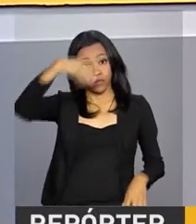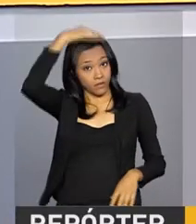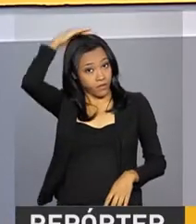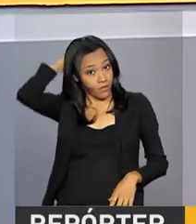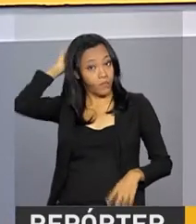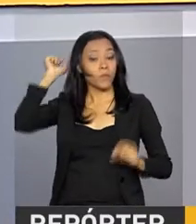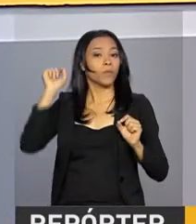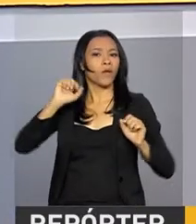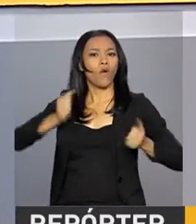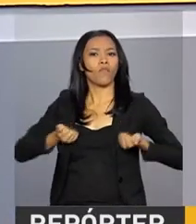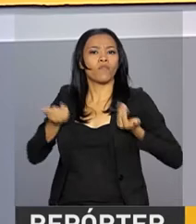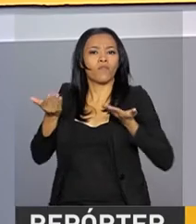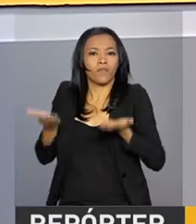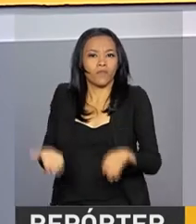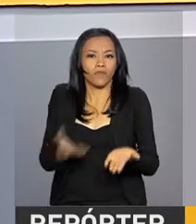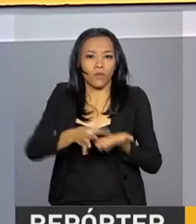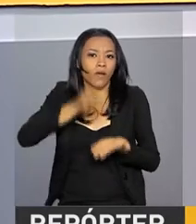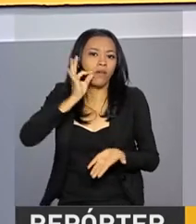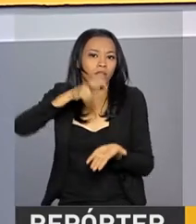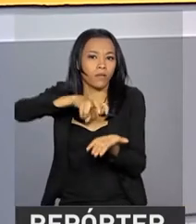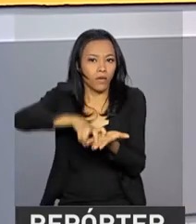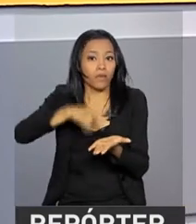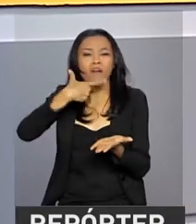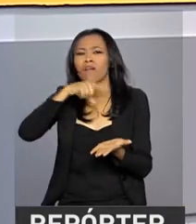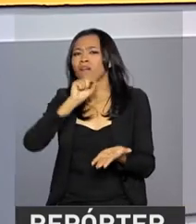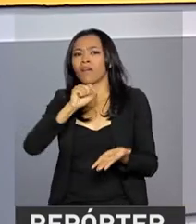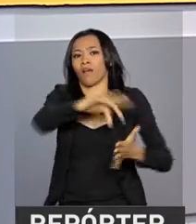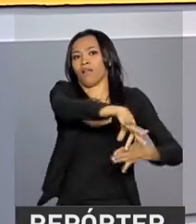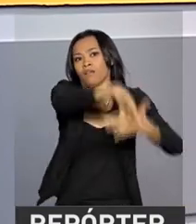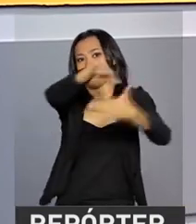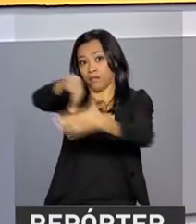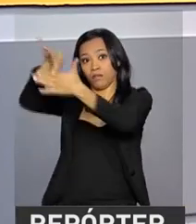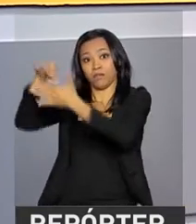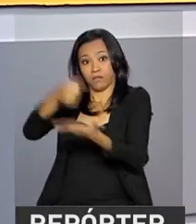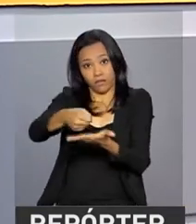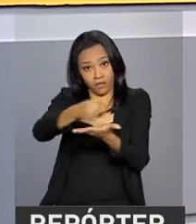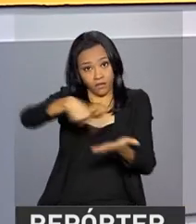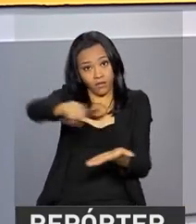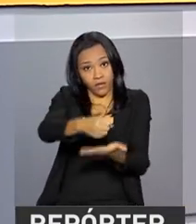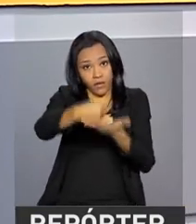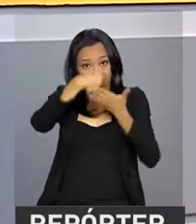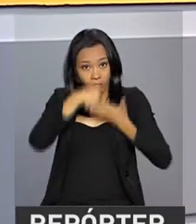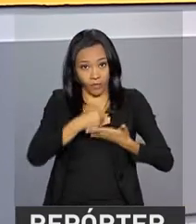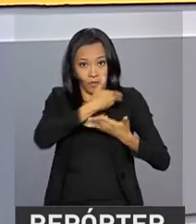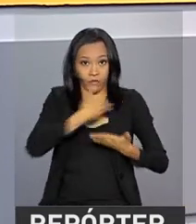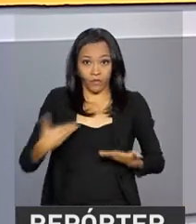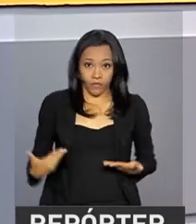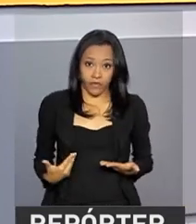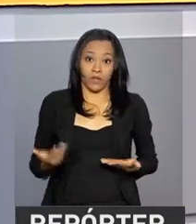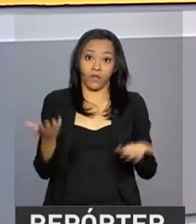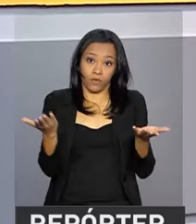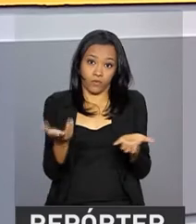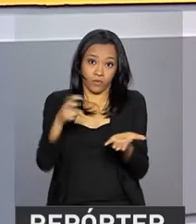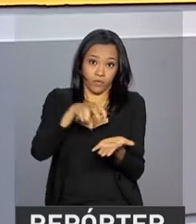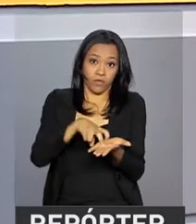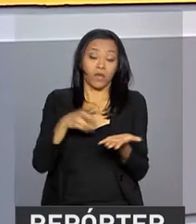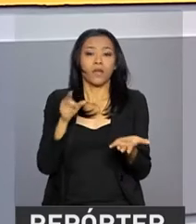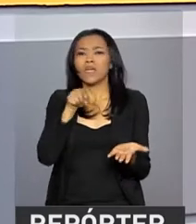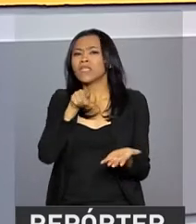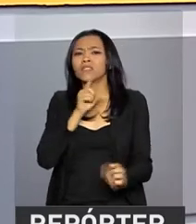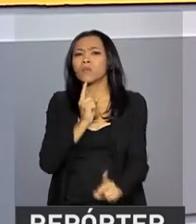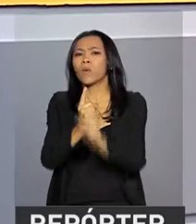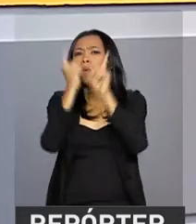oferecer um café da manhã a líderes de partidos da base aliada agora pela manhã no palácio da alvorada no encontro foi